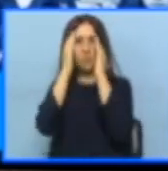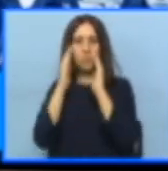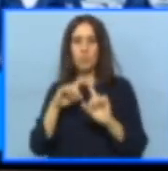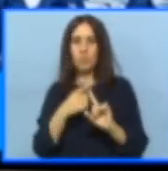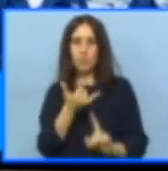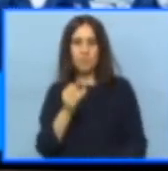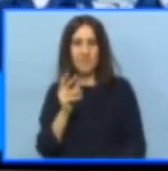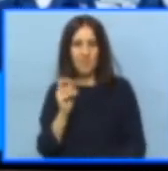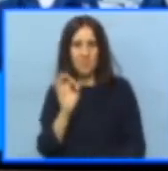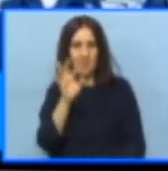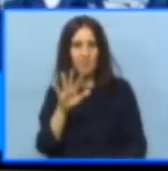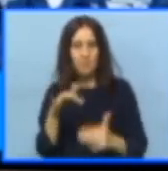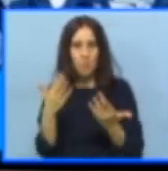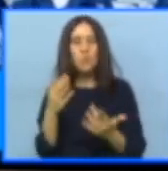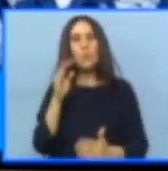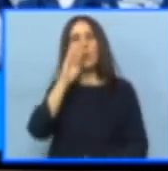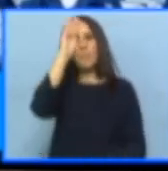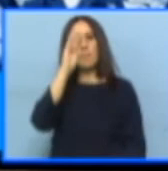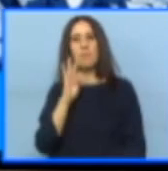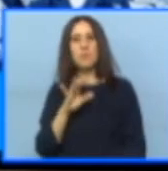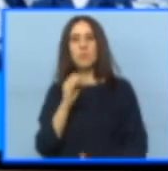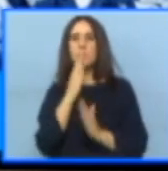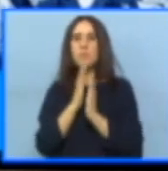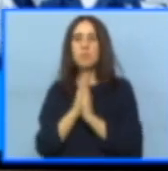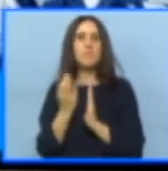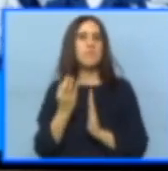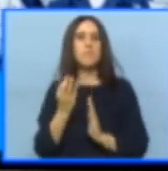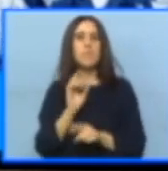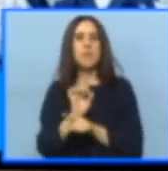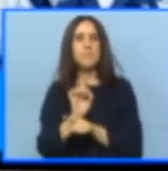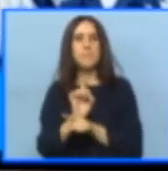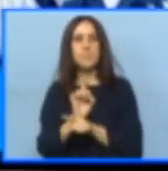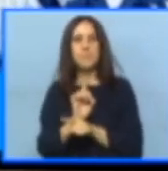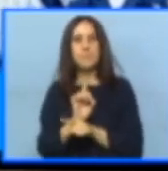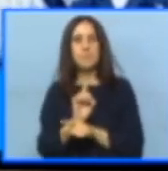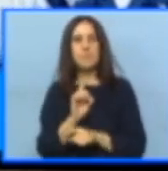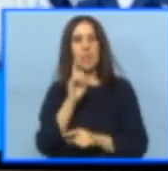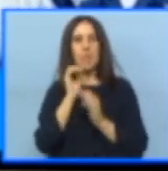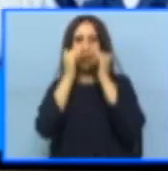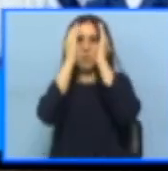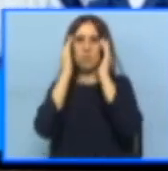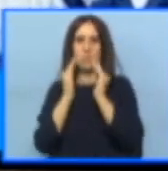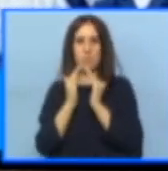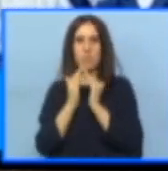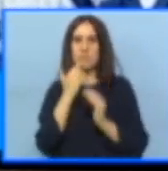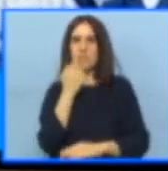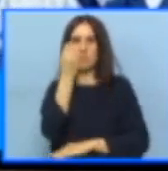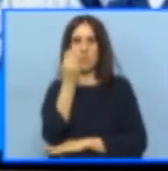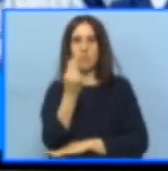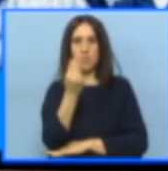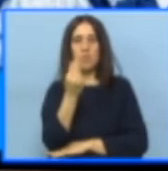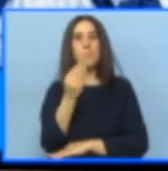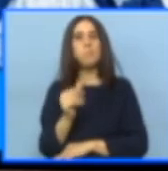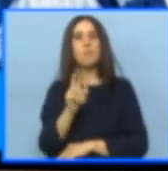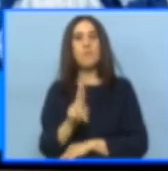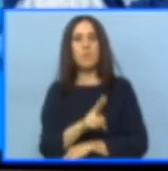me é permitido fazer referência, o Papa Francisco pediu inclusivamente que a imagem de Nossa Senhora fosse para o